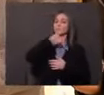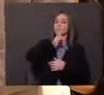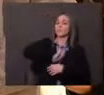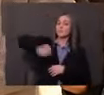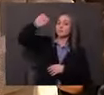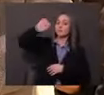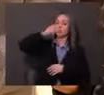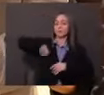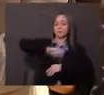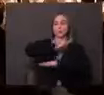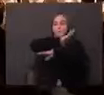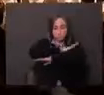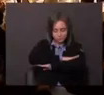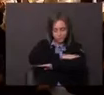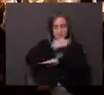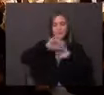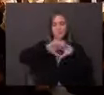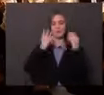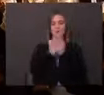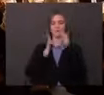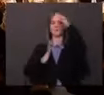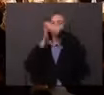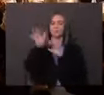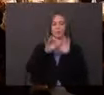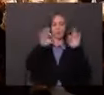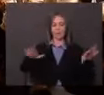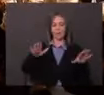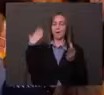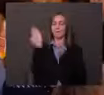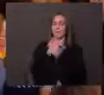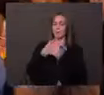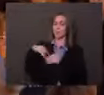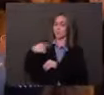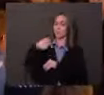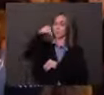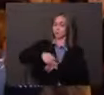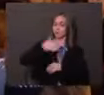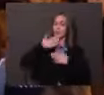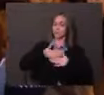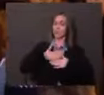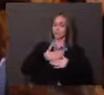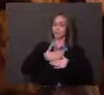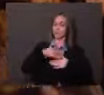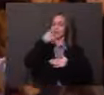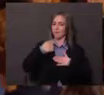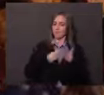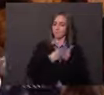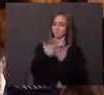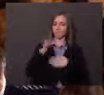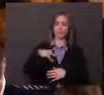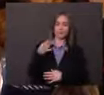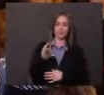earth as it is in heaven. O pão nosso de cada dia nos dai hoje. Perdoai-nos as nossas